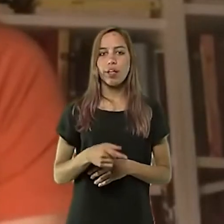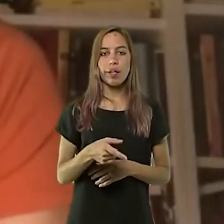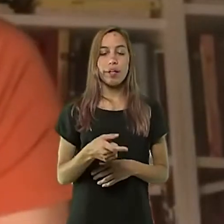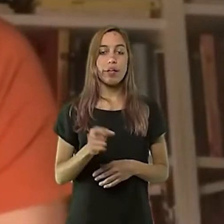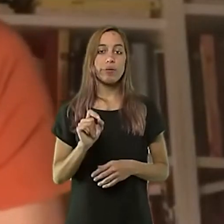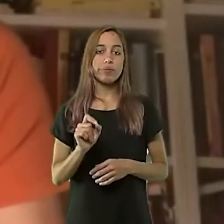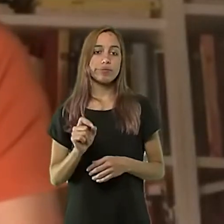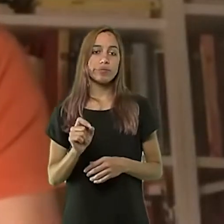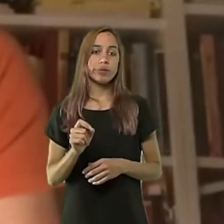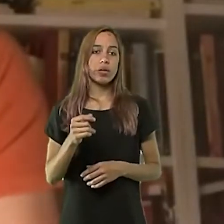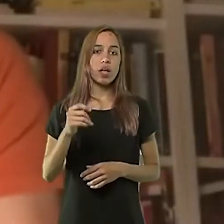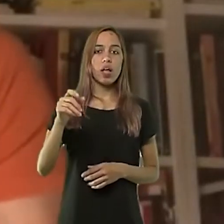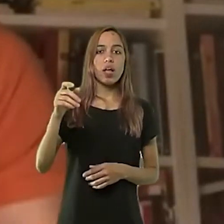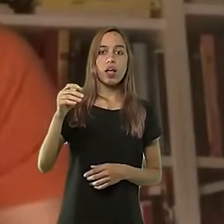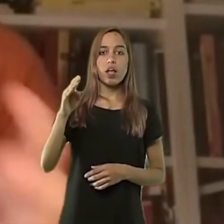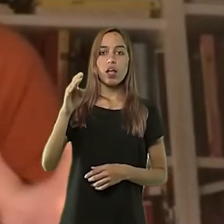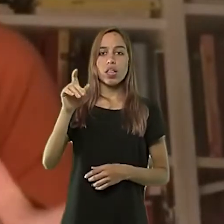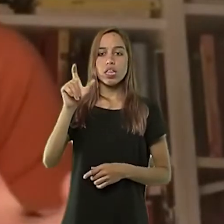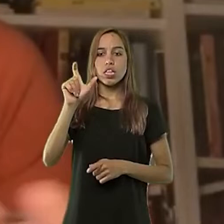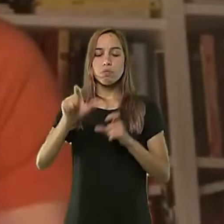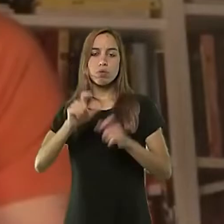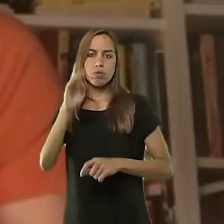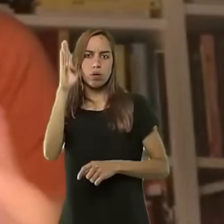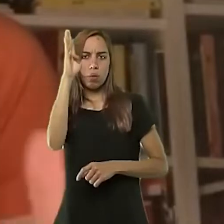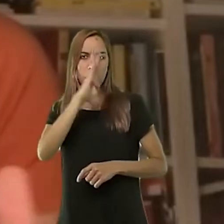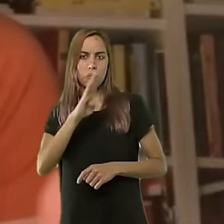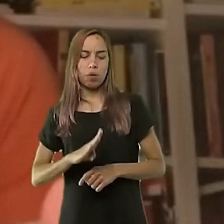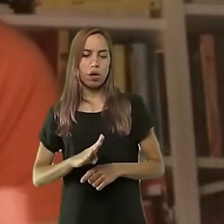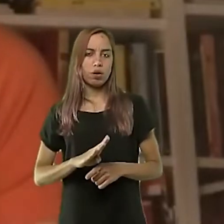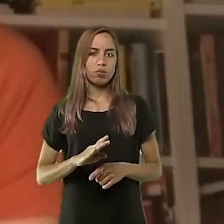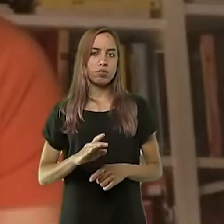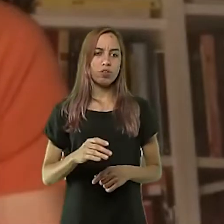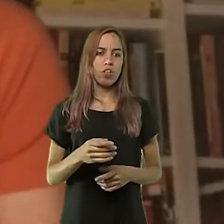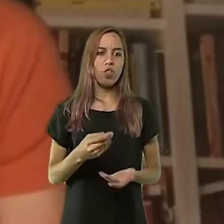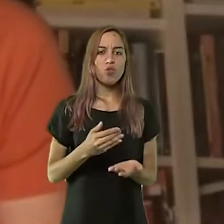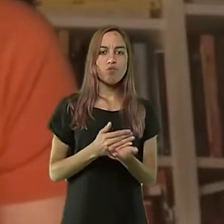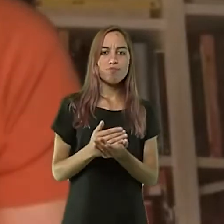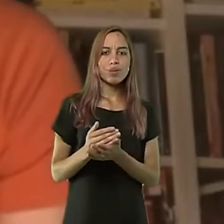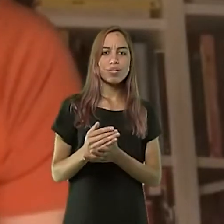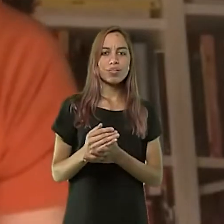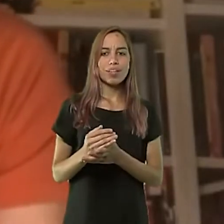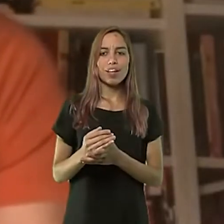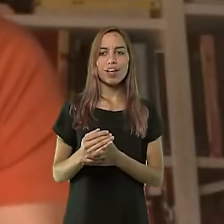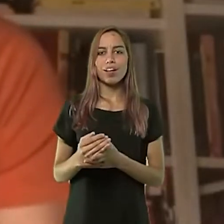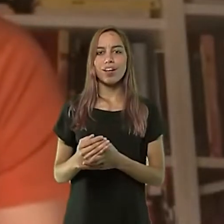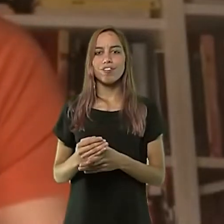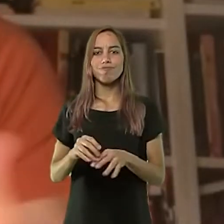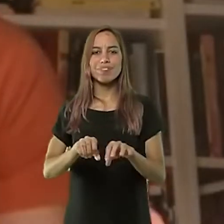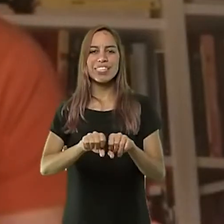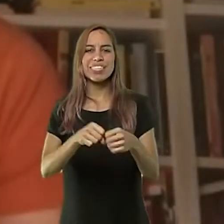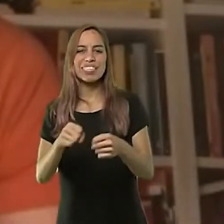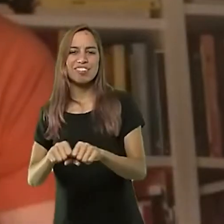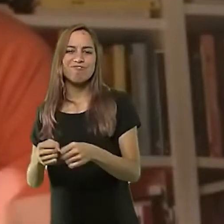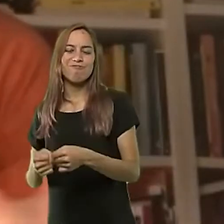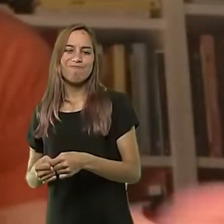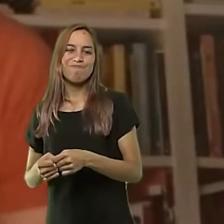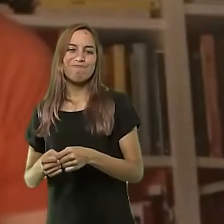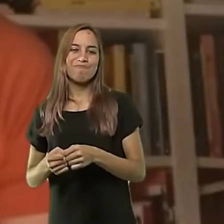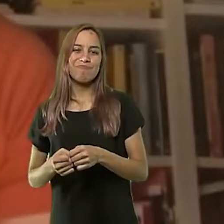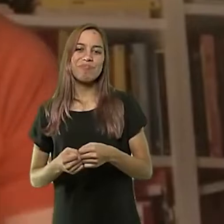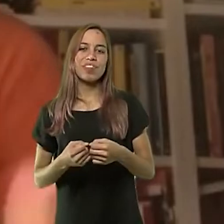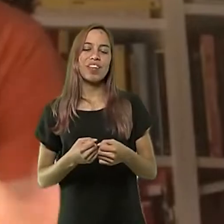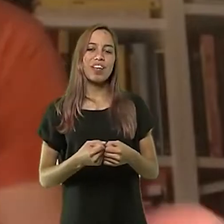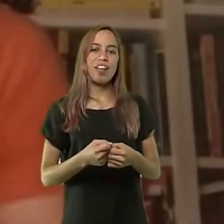destruir também um país, e mais tarde ou mais cedo acaba por ser